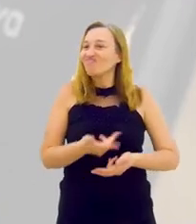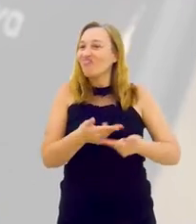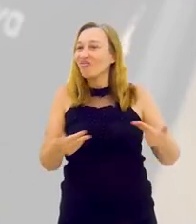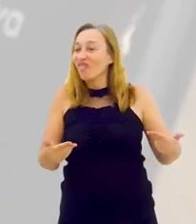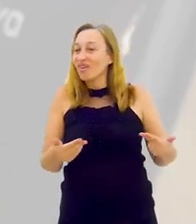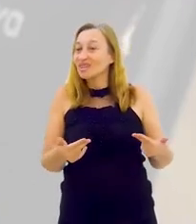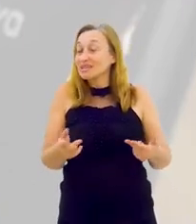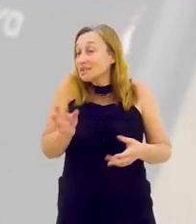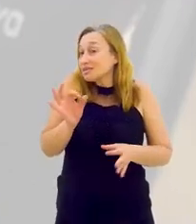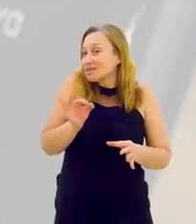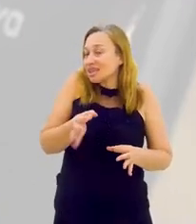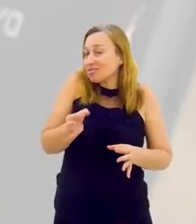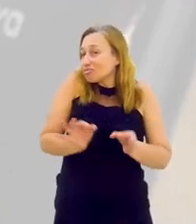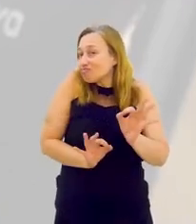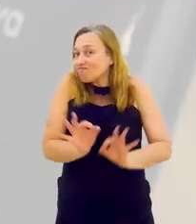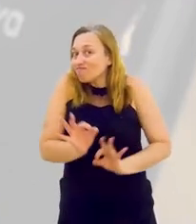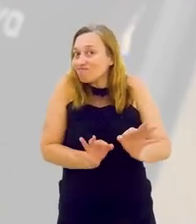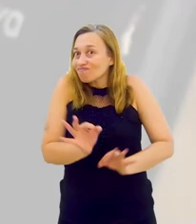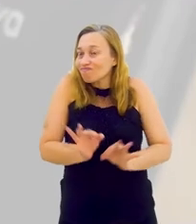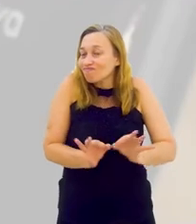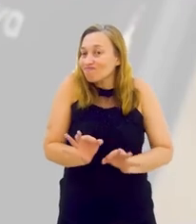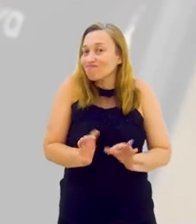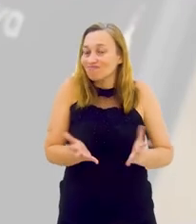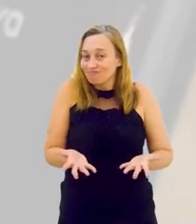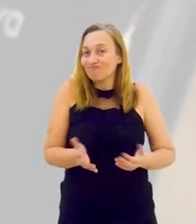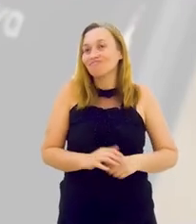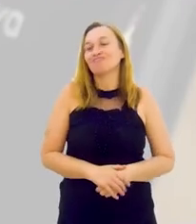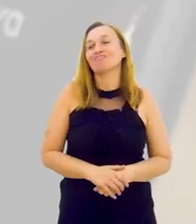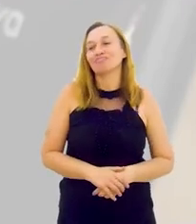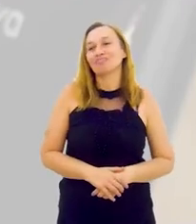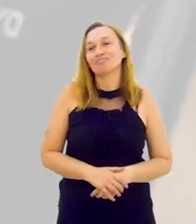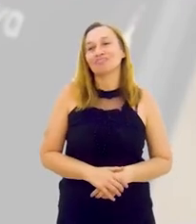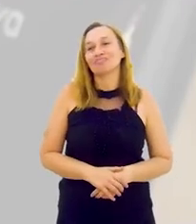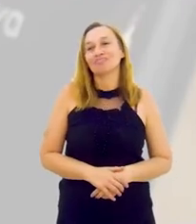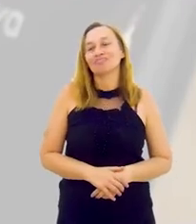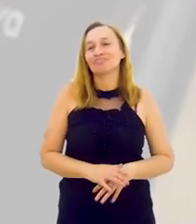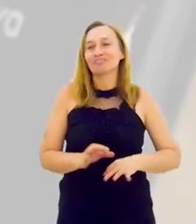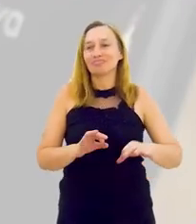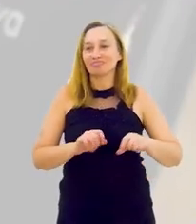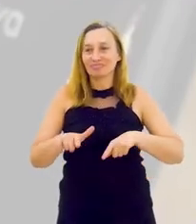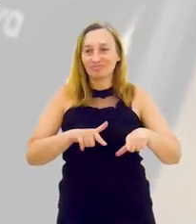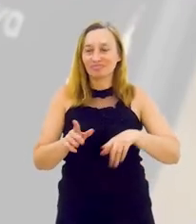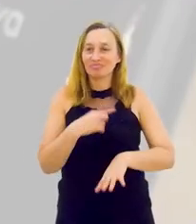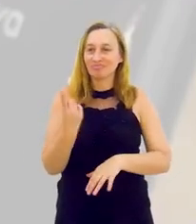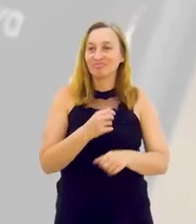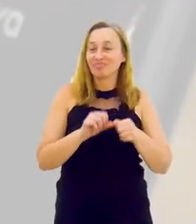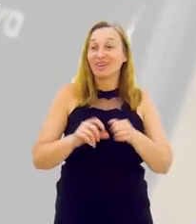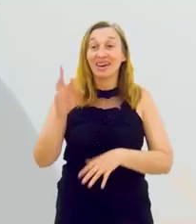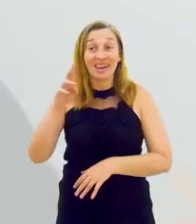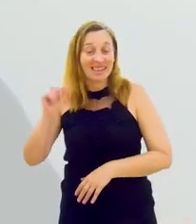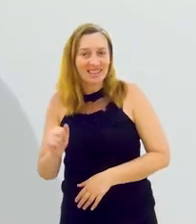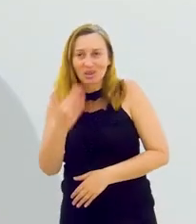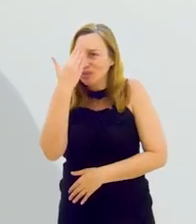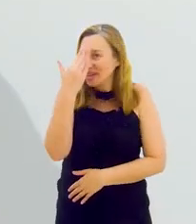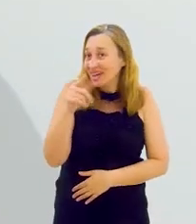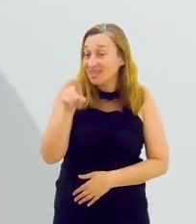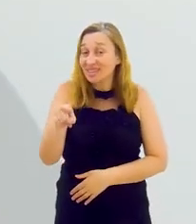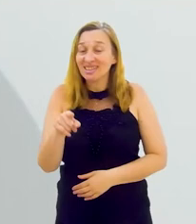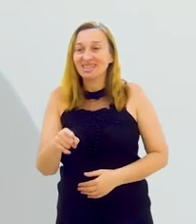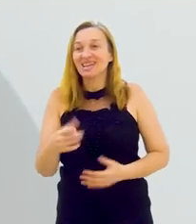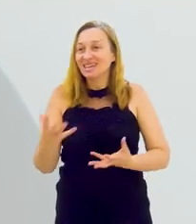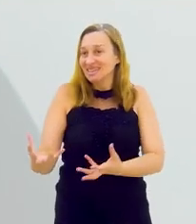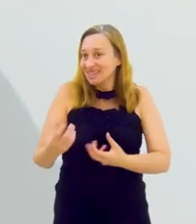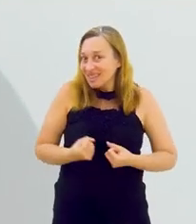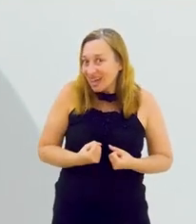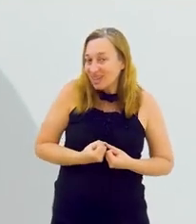coisas que até são óbvias, mas foram organizadas, sistematizadas, colocadas juntas. Foi isso o exercício que nós fizemos. Renato, muito obrigada por você